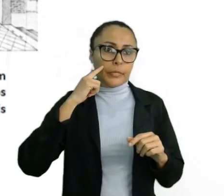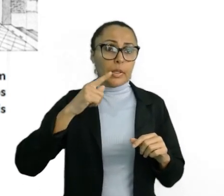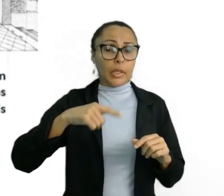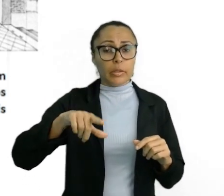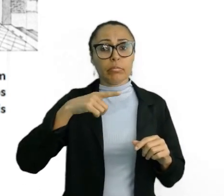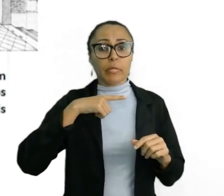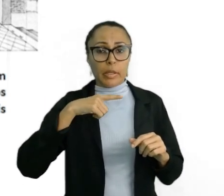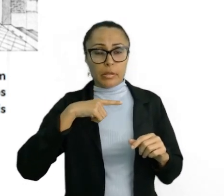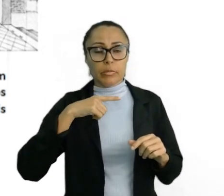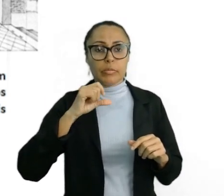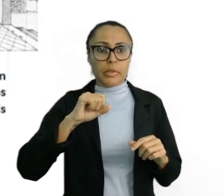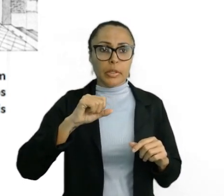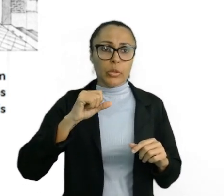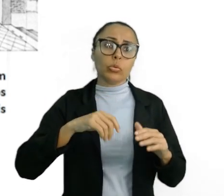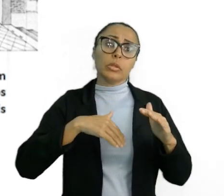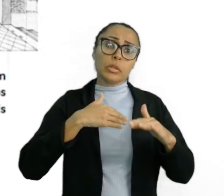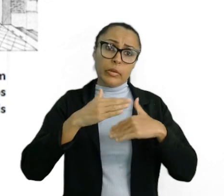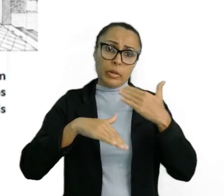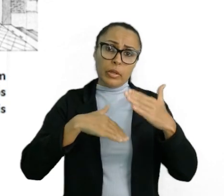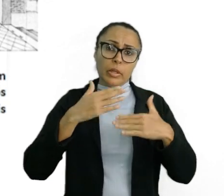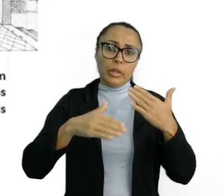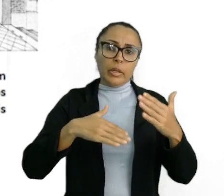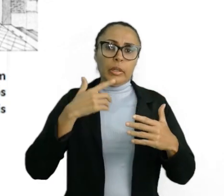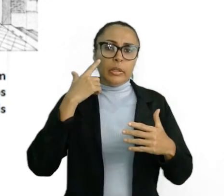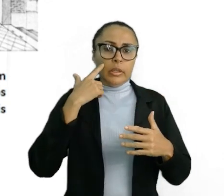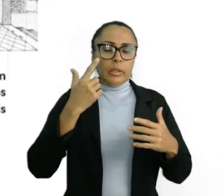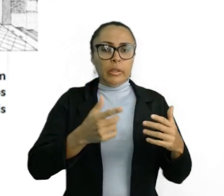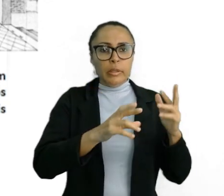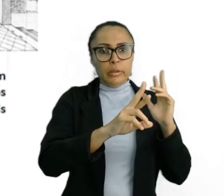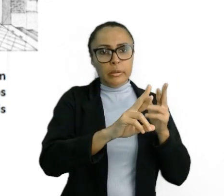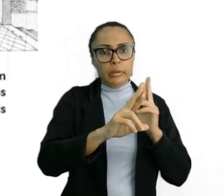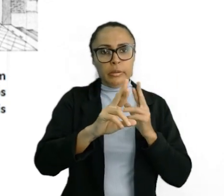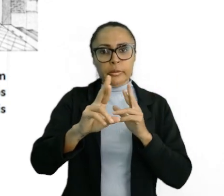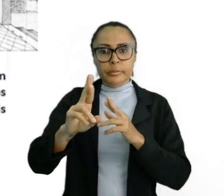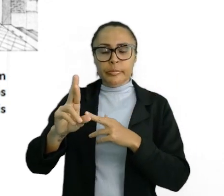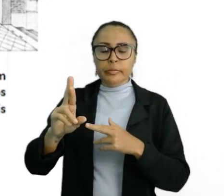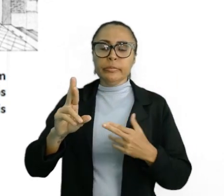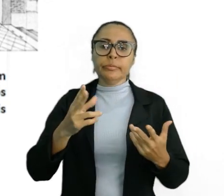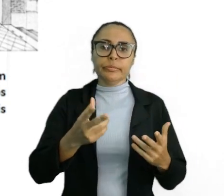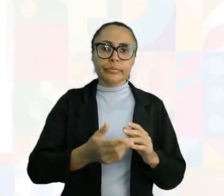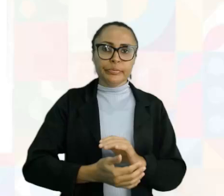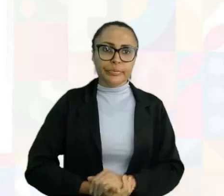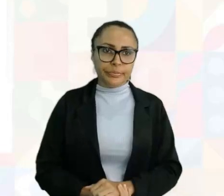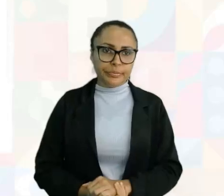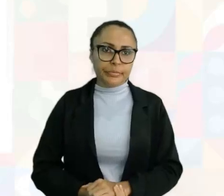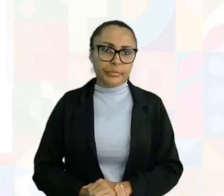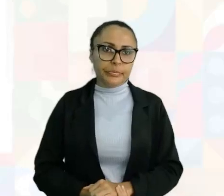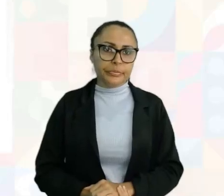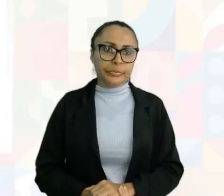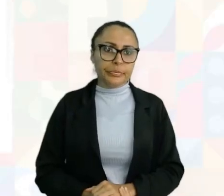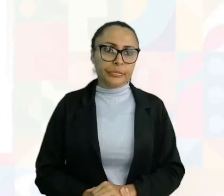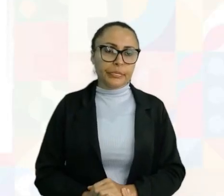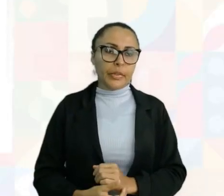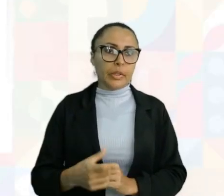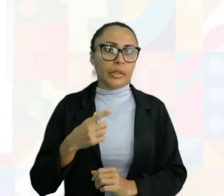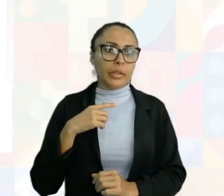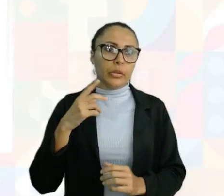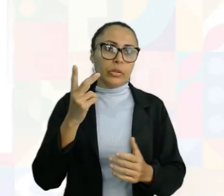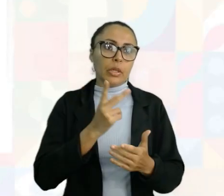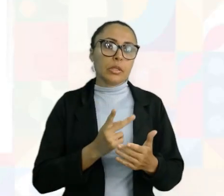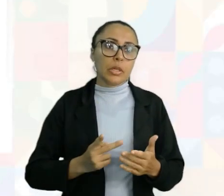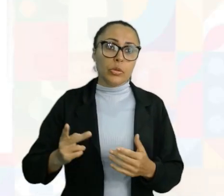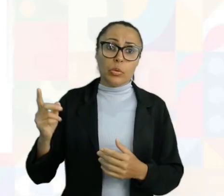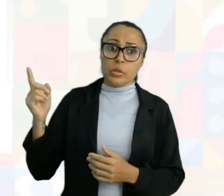um pouco do desenvolvimento desse processo de representação perspética, né? A gente tem uma imagem ali, mais à